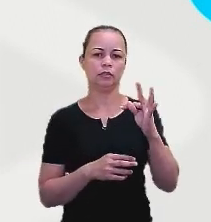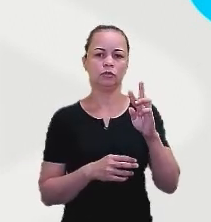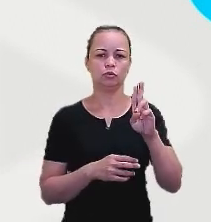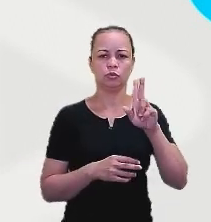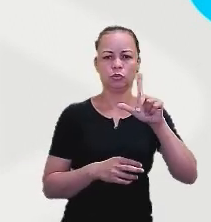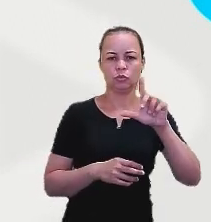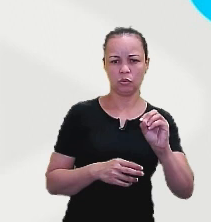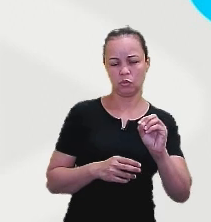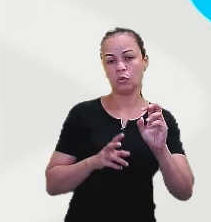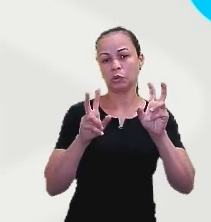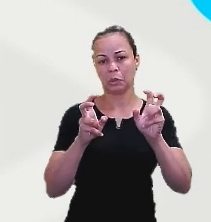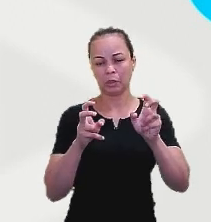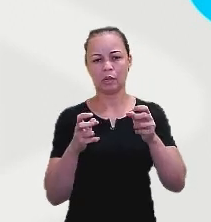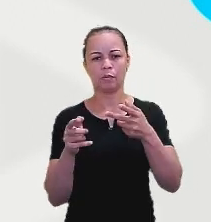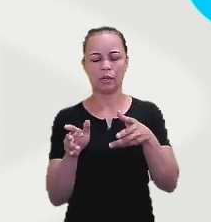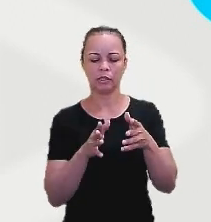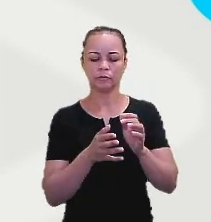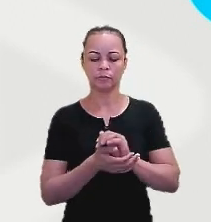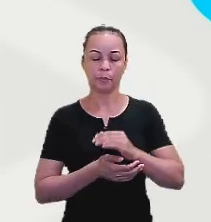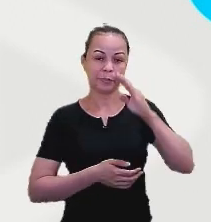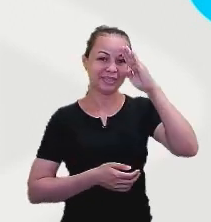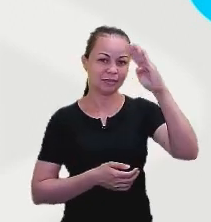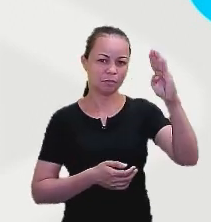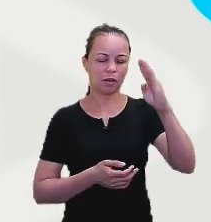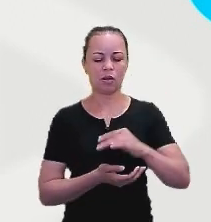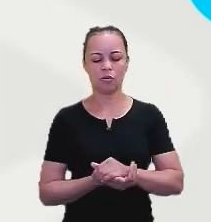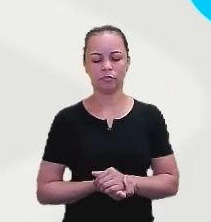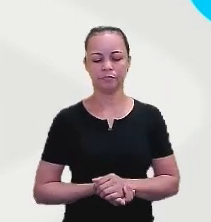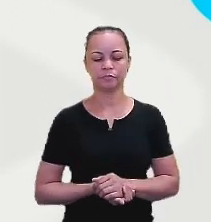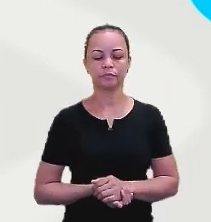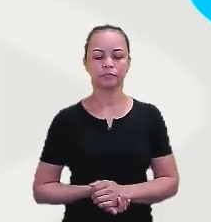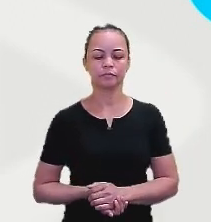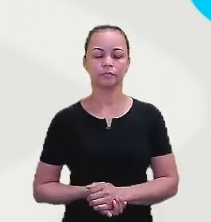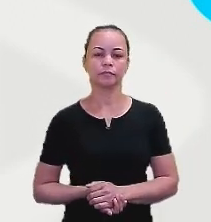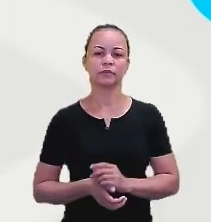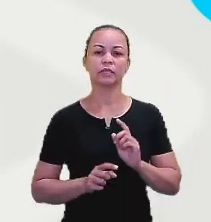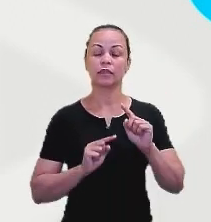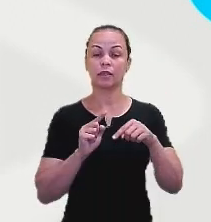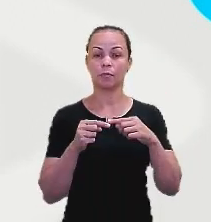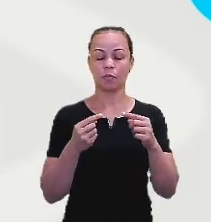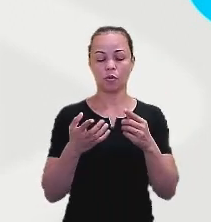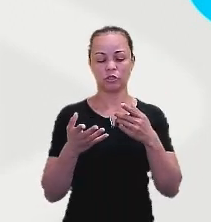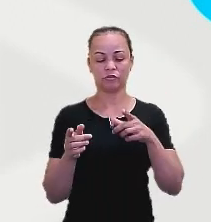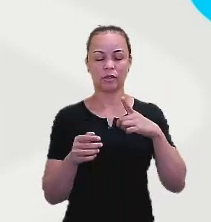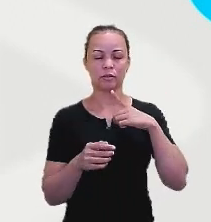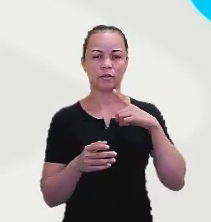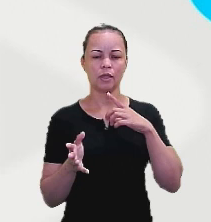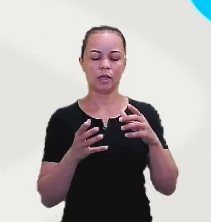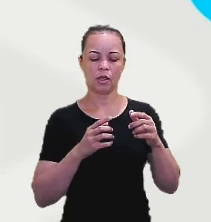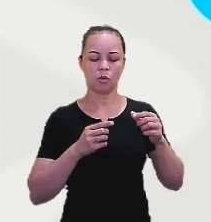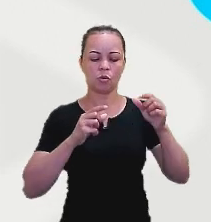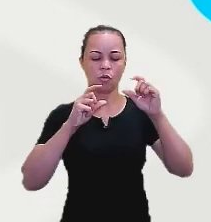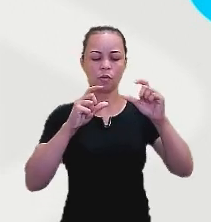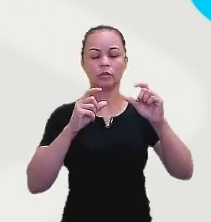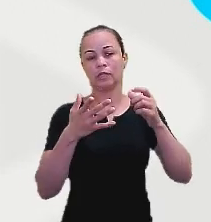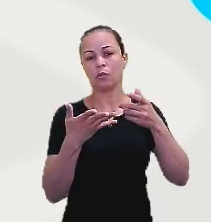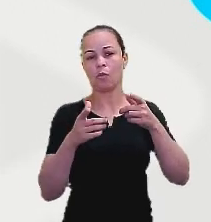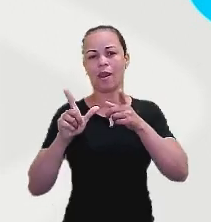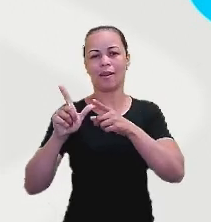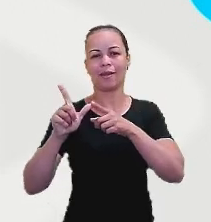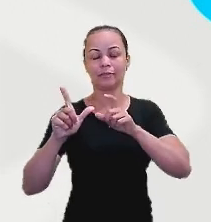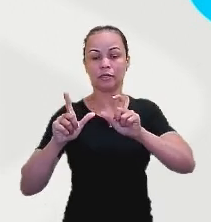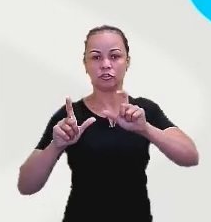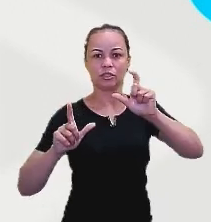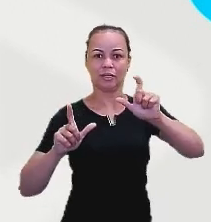de que ele trata, né? Então, você vai definir esse tema principal. O título do mapa mental deve ser escrito em letras grandes no meio